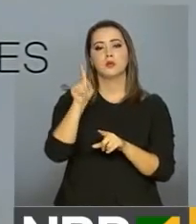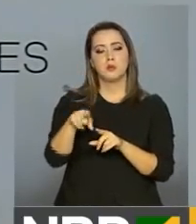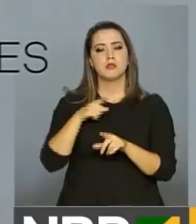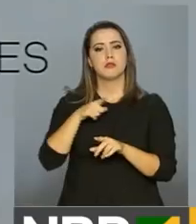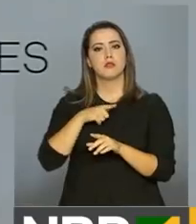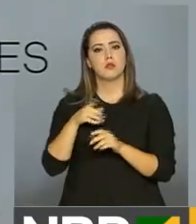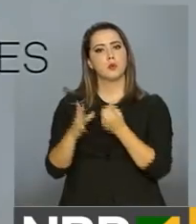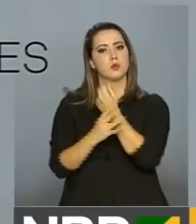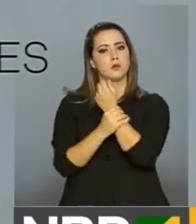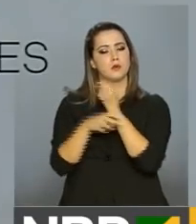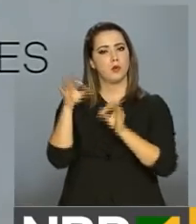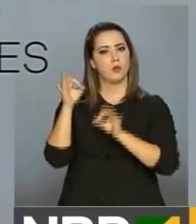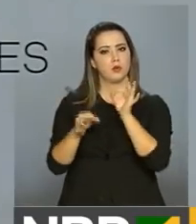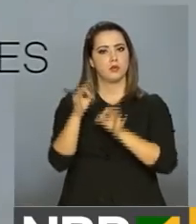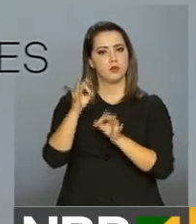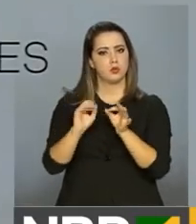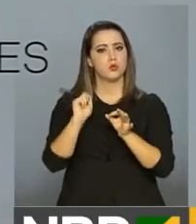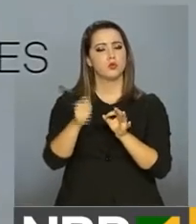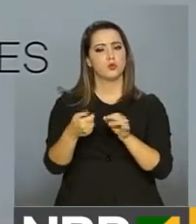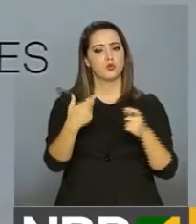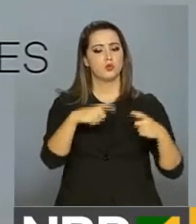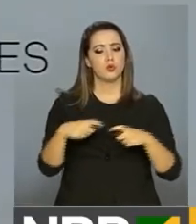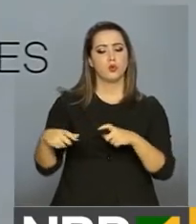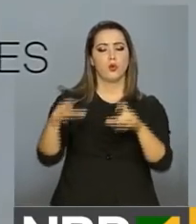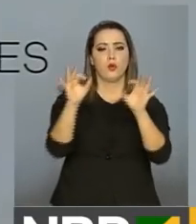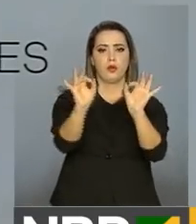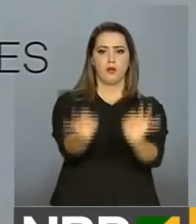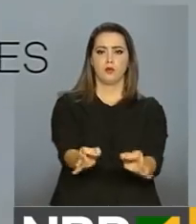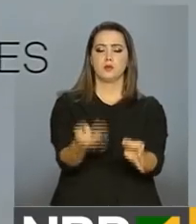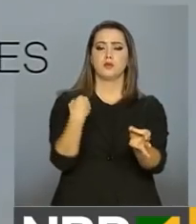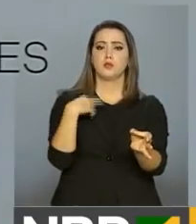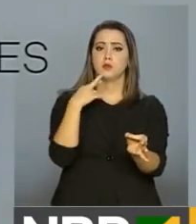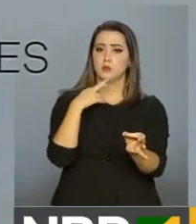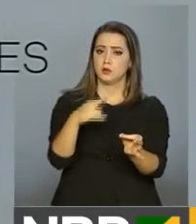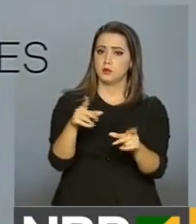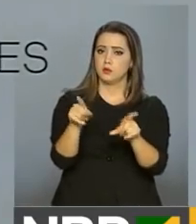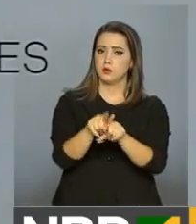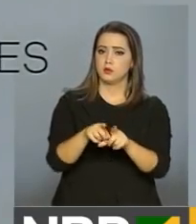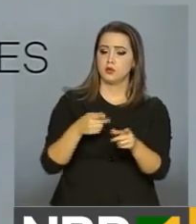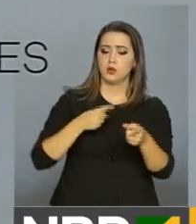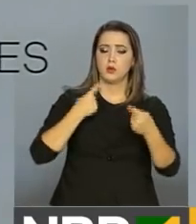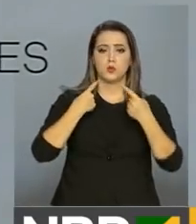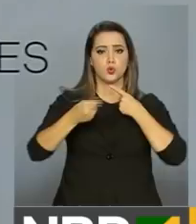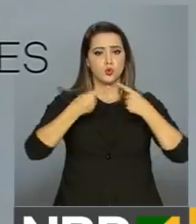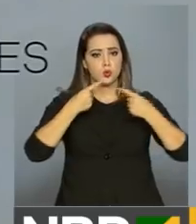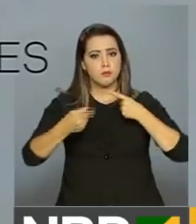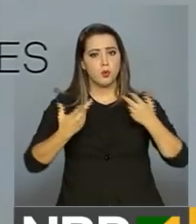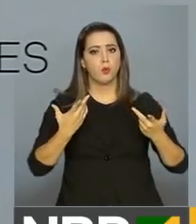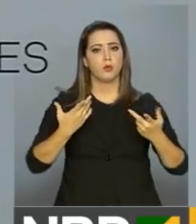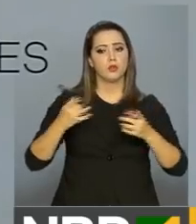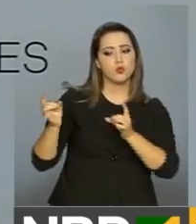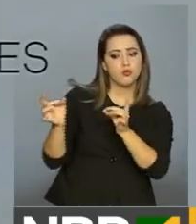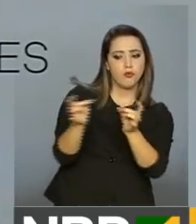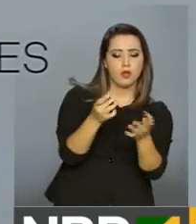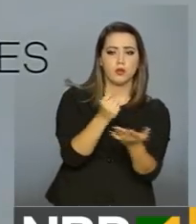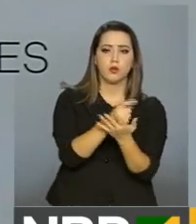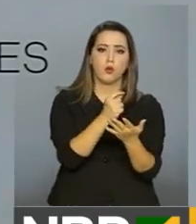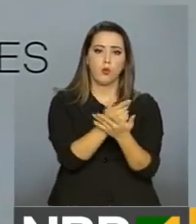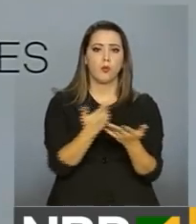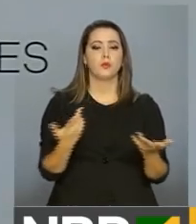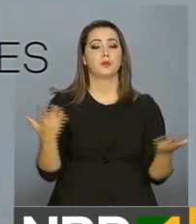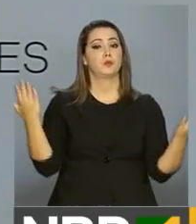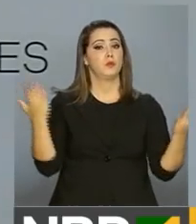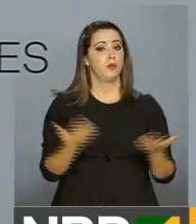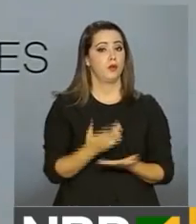jurídica, que é espaço eficaz para a solução de disputas comerciais.